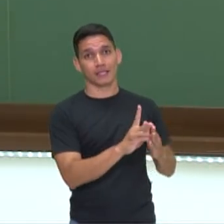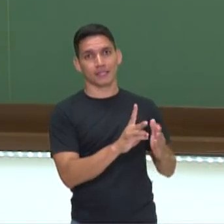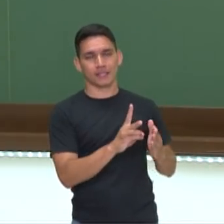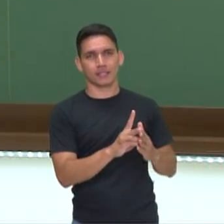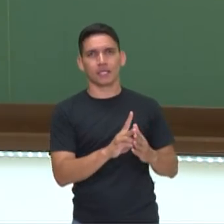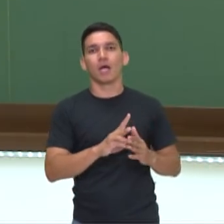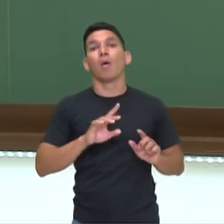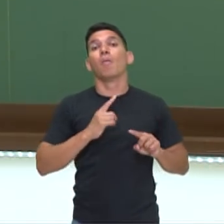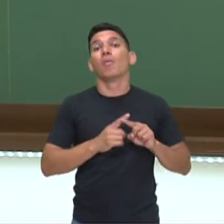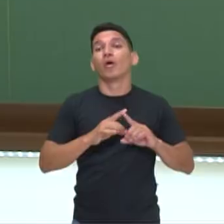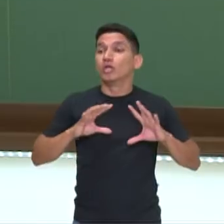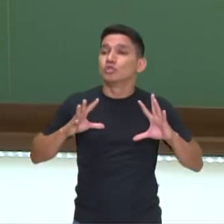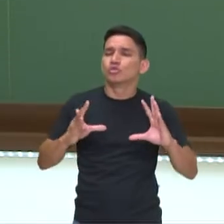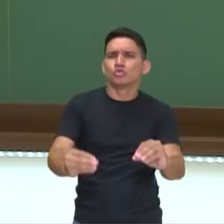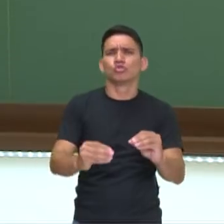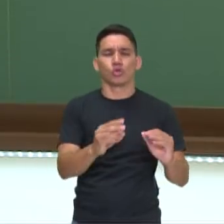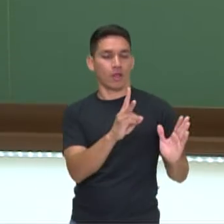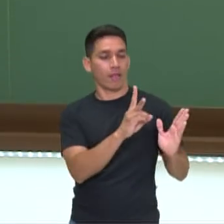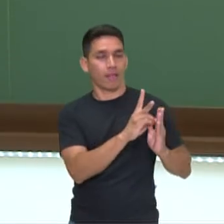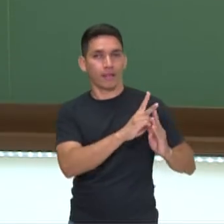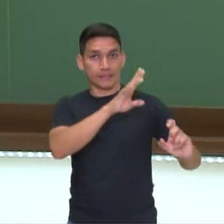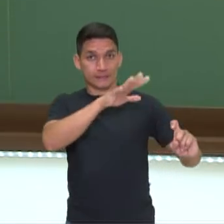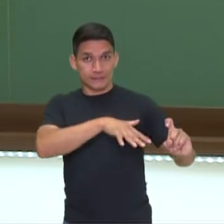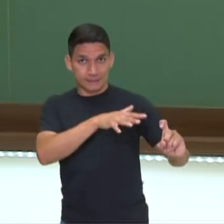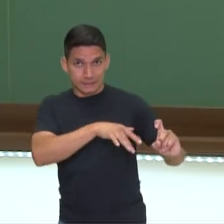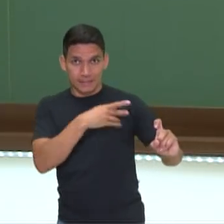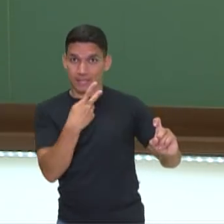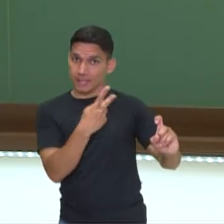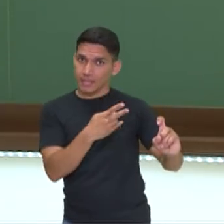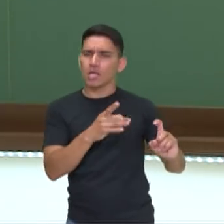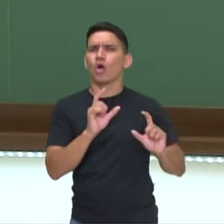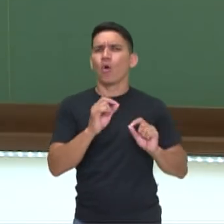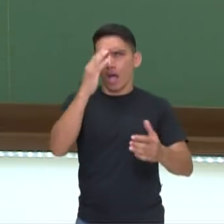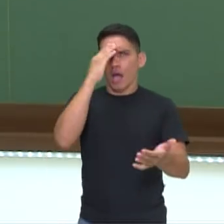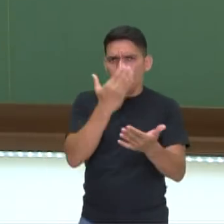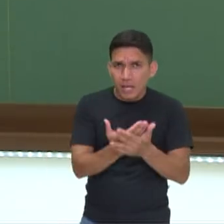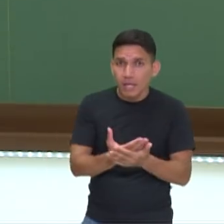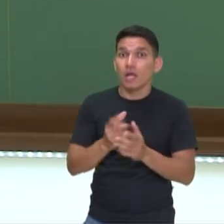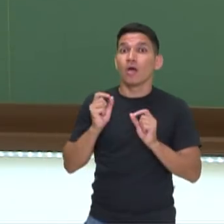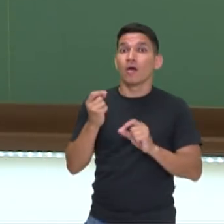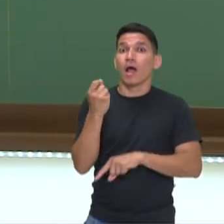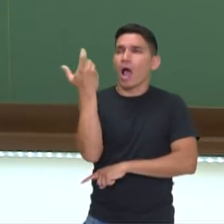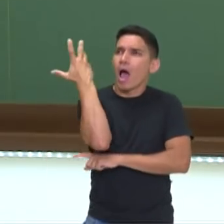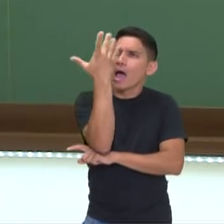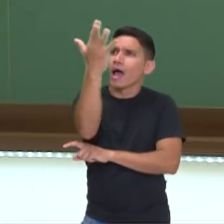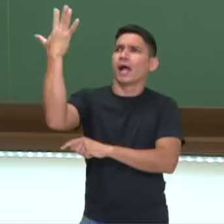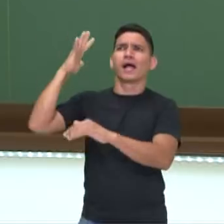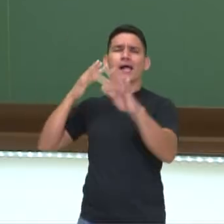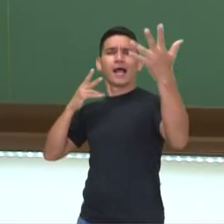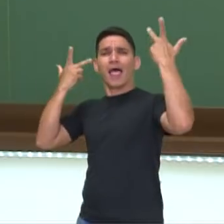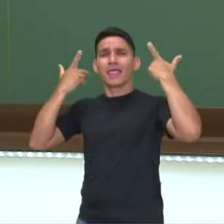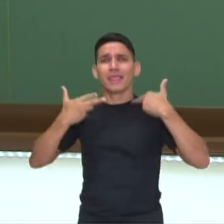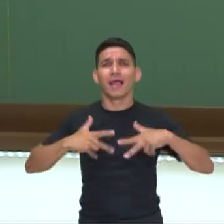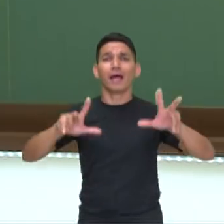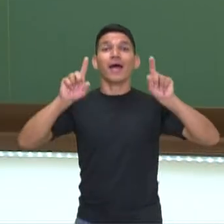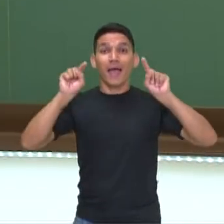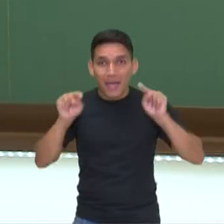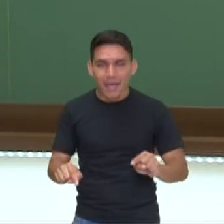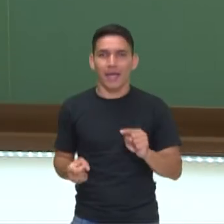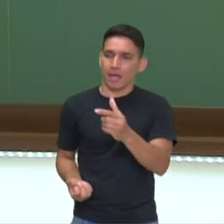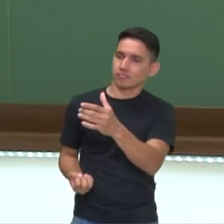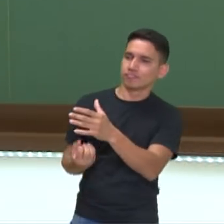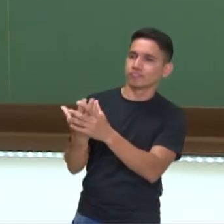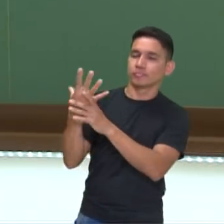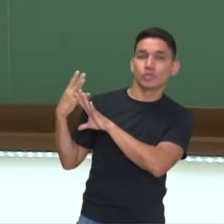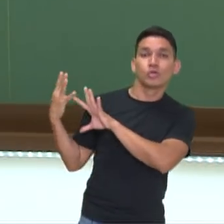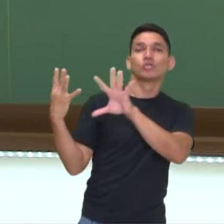em geral, toda mitologia indígena acaba entendendo que a natureza, ou a mãe natureza, é a criadora de tudo